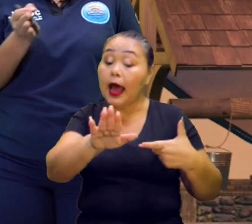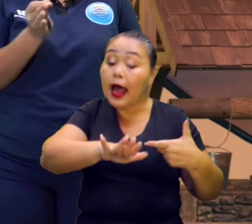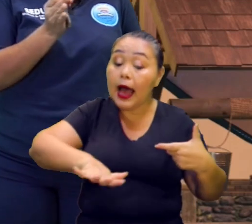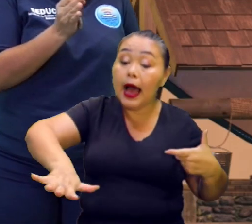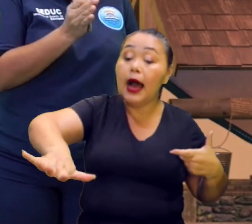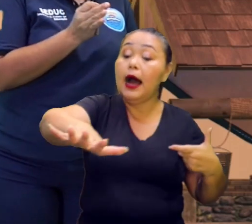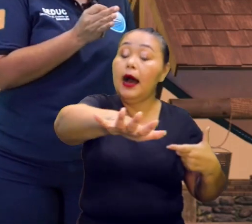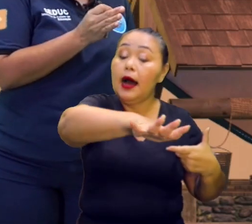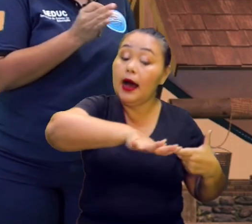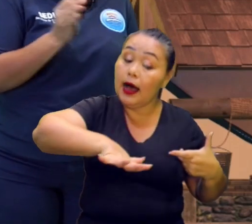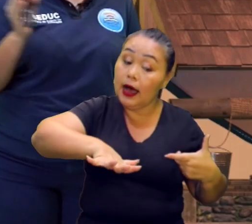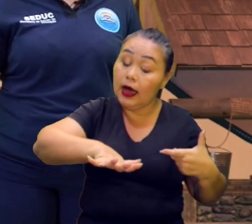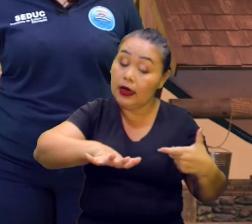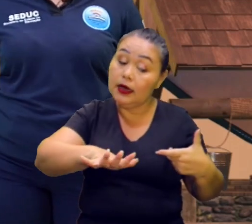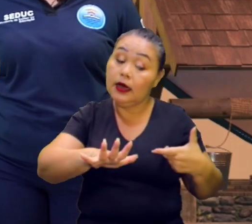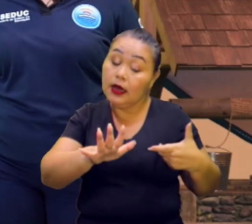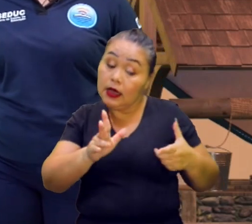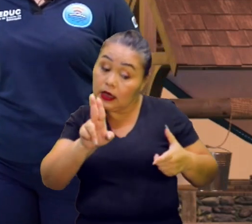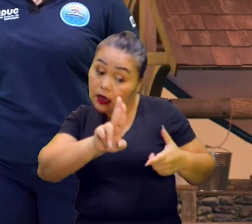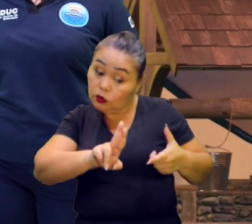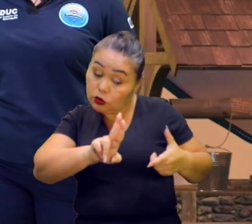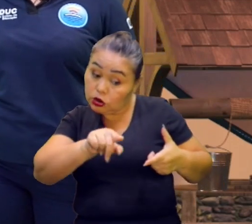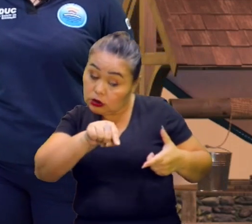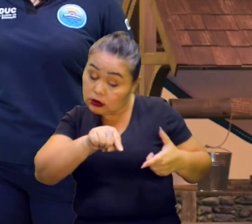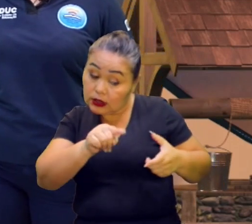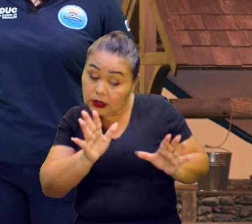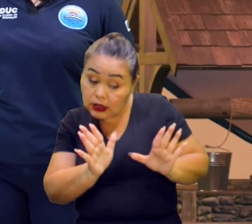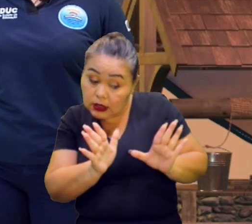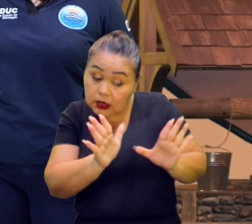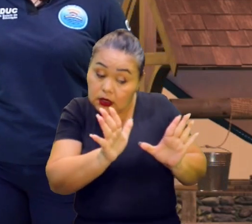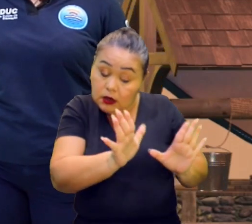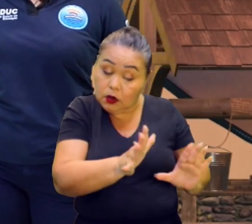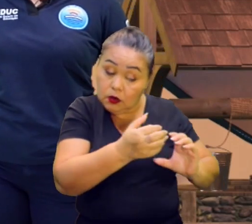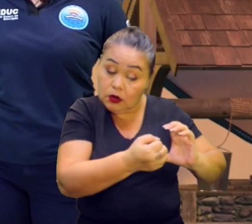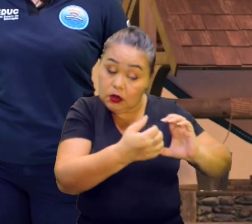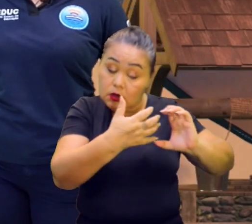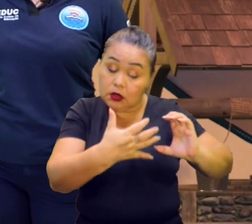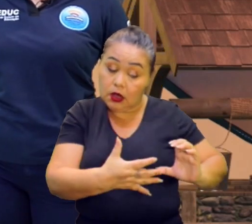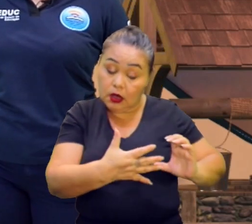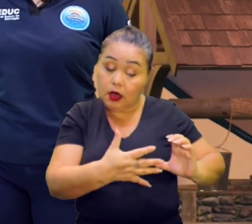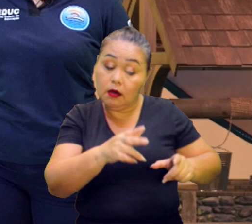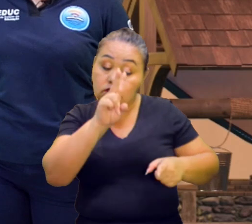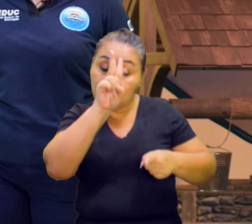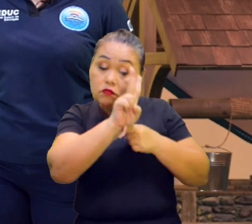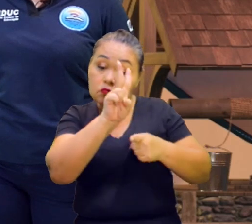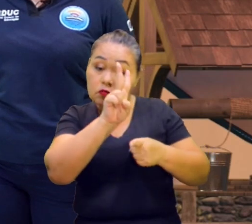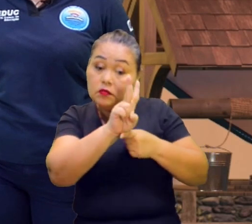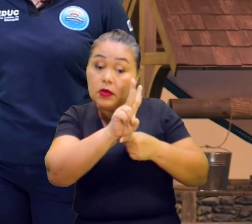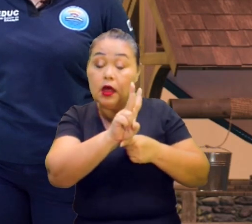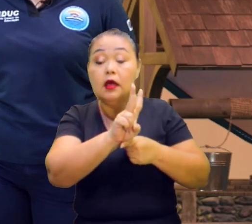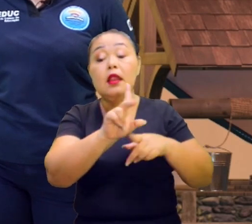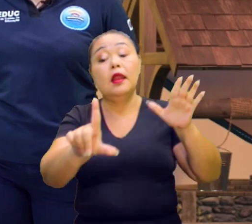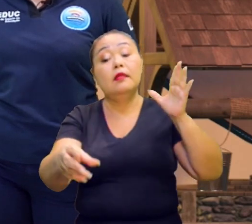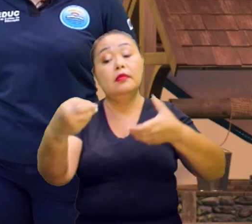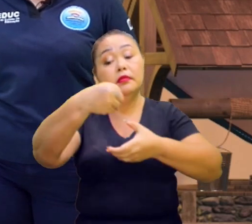e reservadas aqui, ó, caracterizadas como reservas